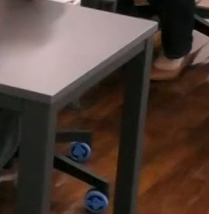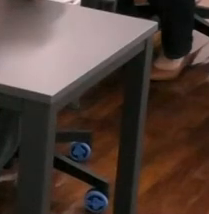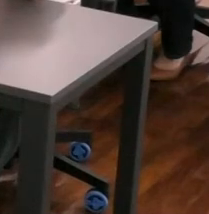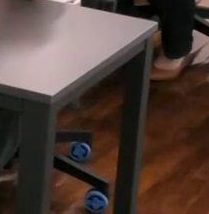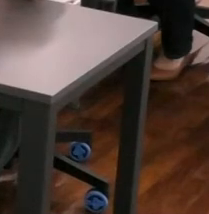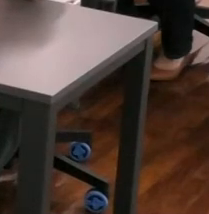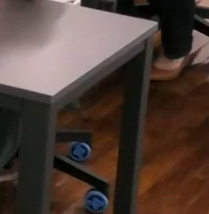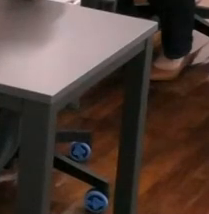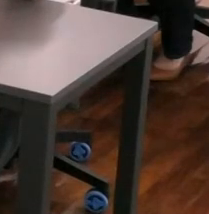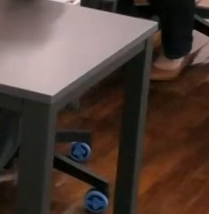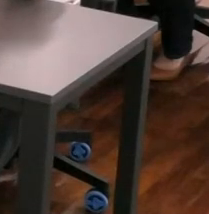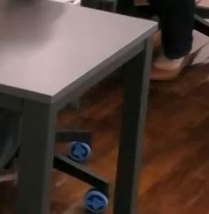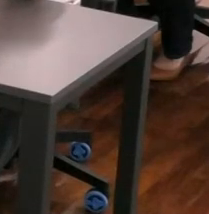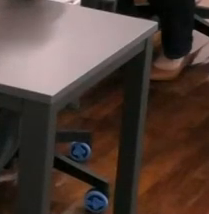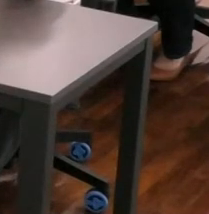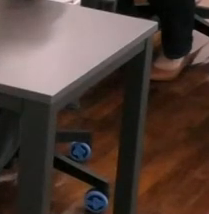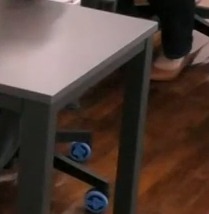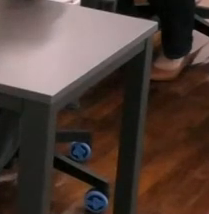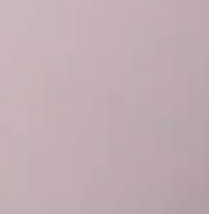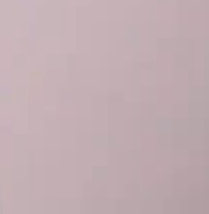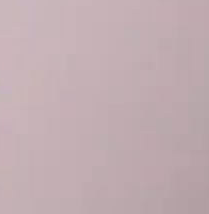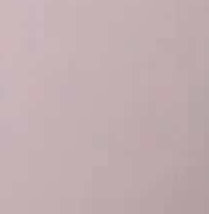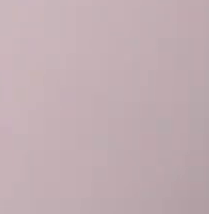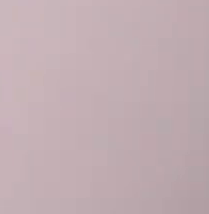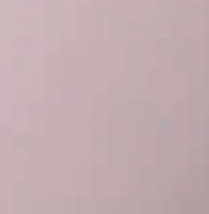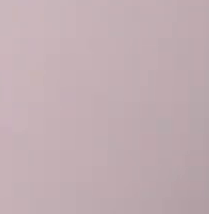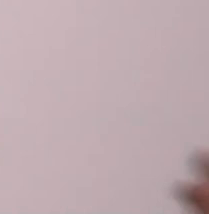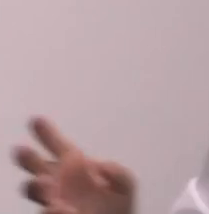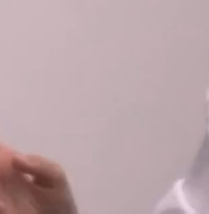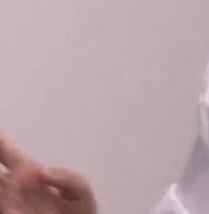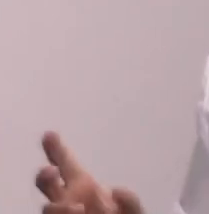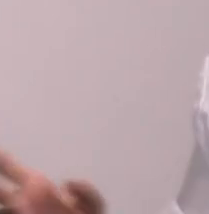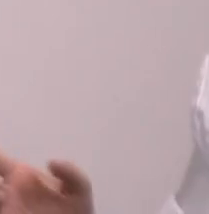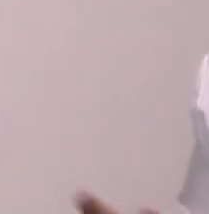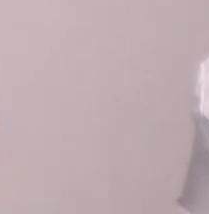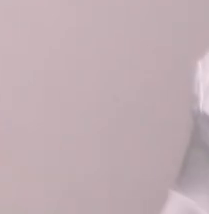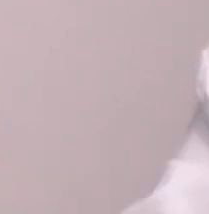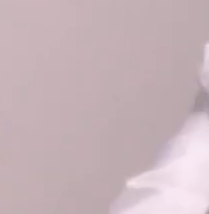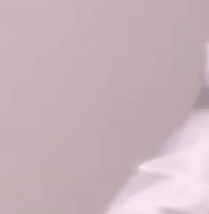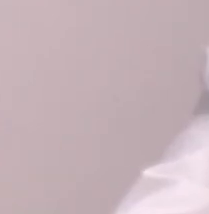seja o fortalecimento do ensino superior na Zona Oeste. Vamos juntos, gente. Obrigado.